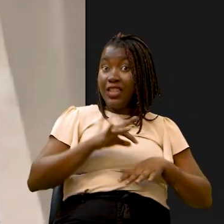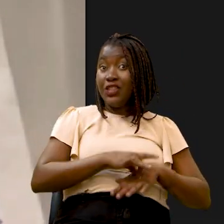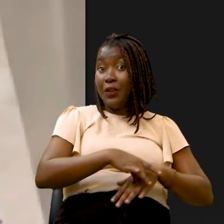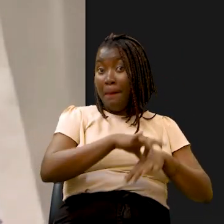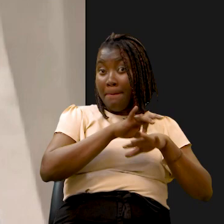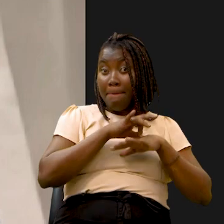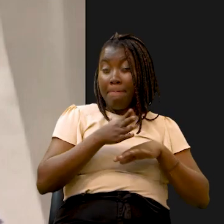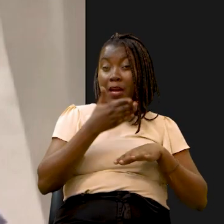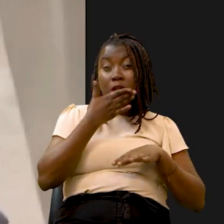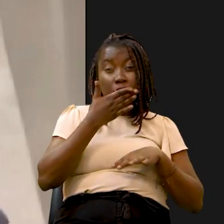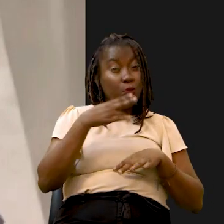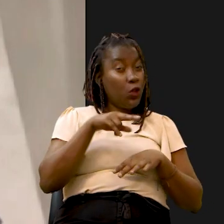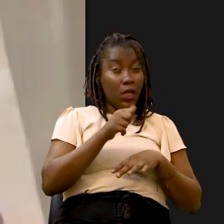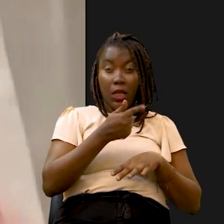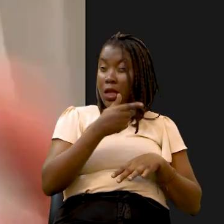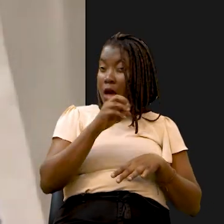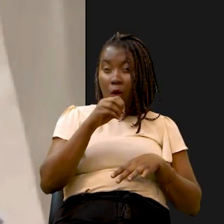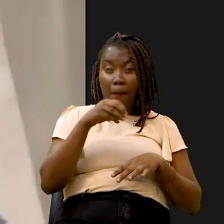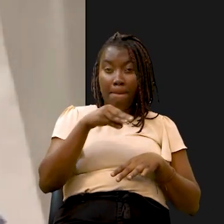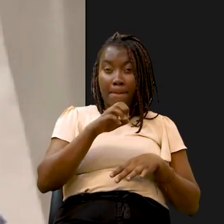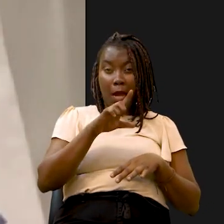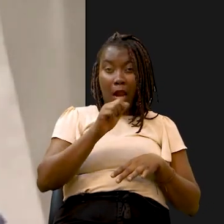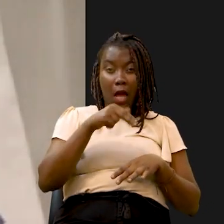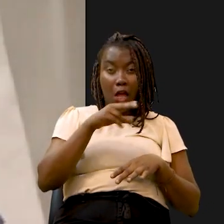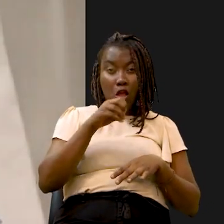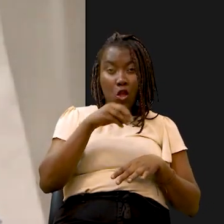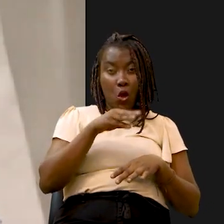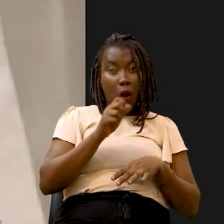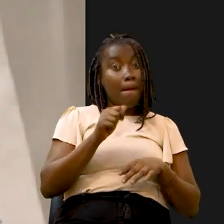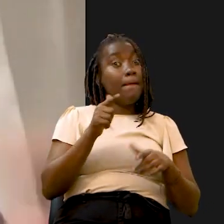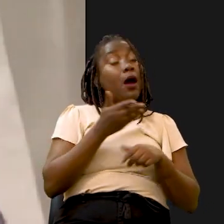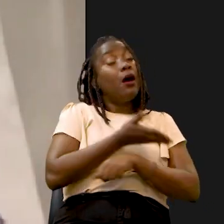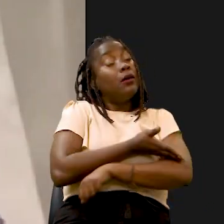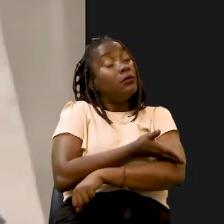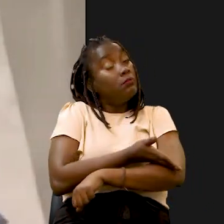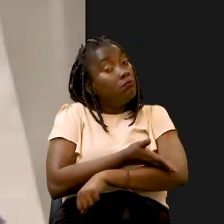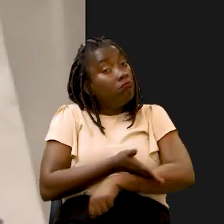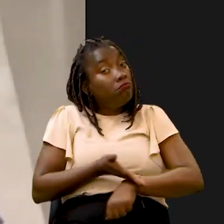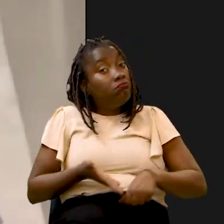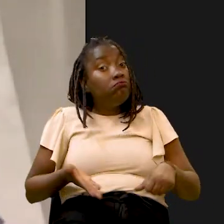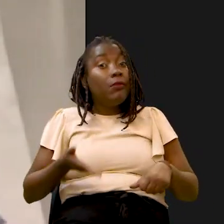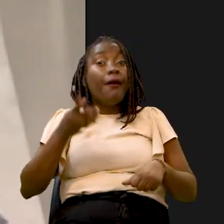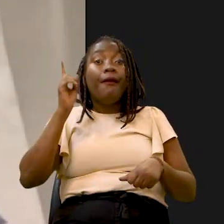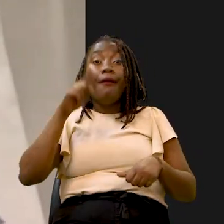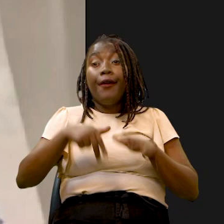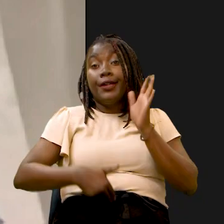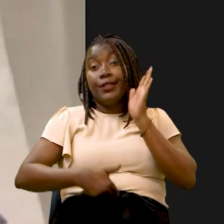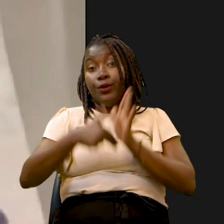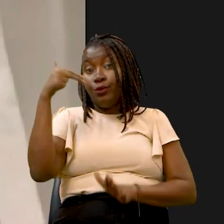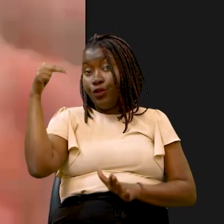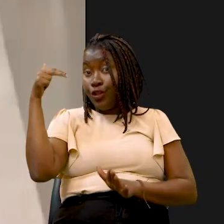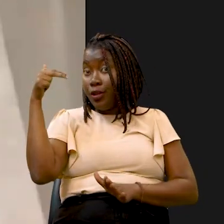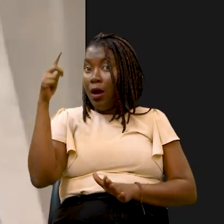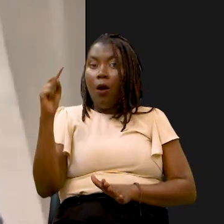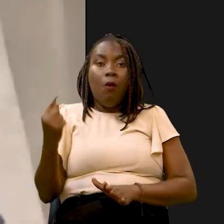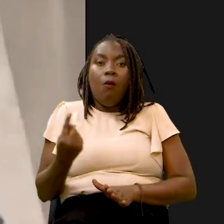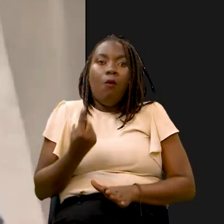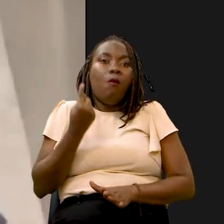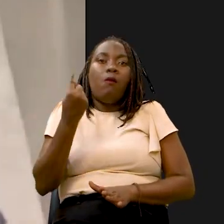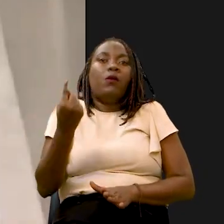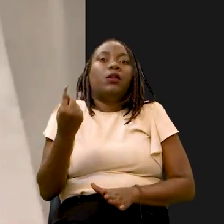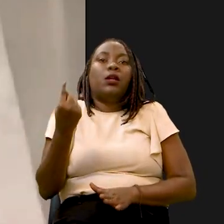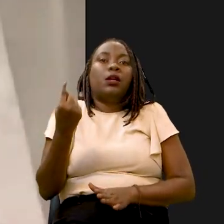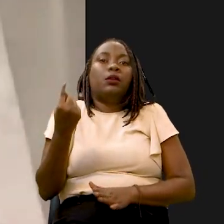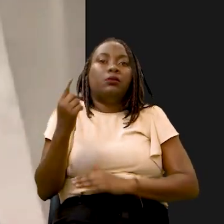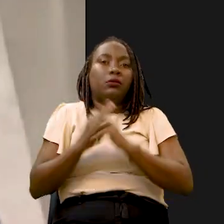o câncer de pele do tipo não melanoma, normalmente, frequentemente, é a